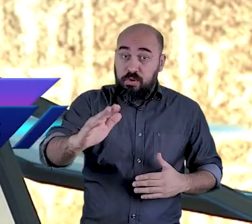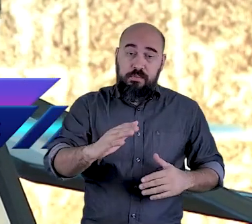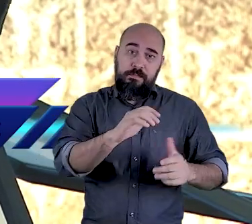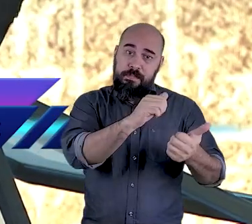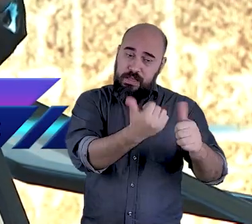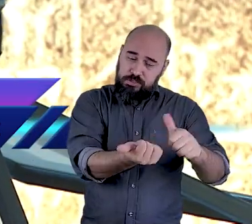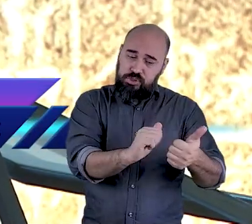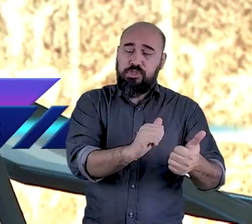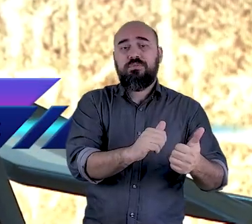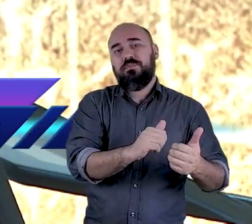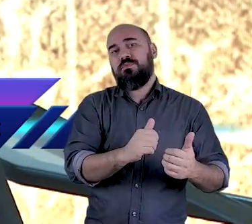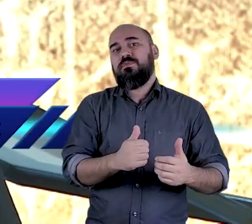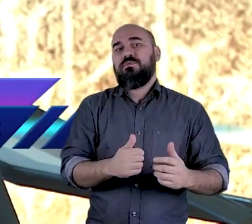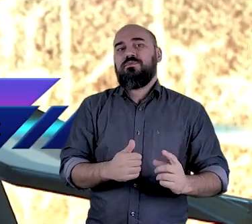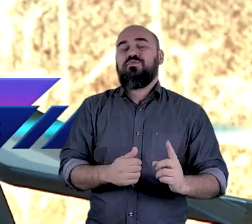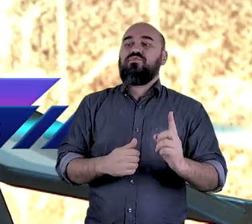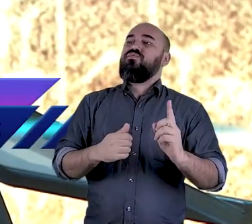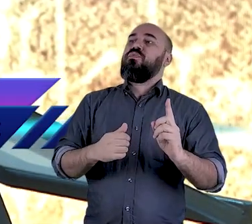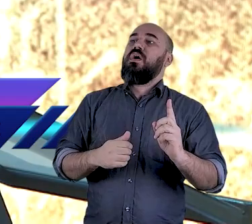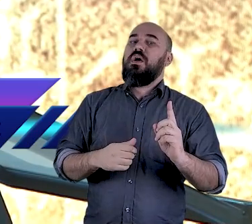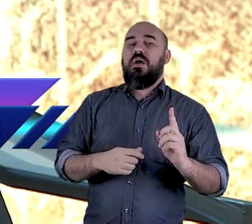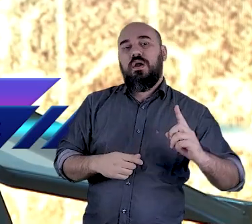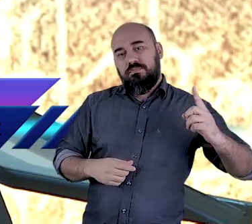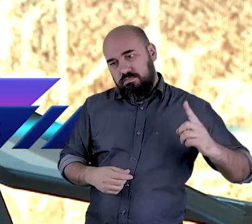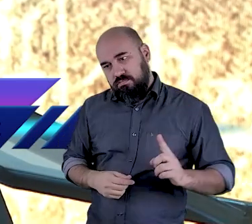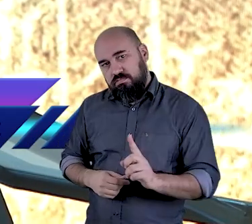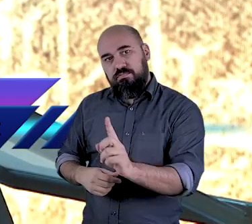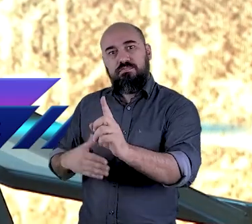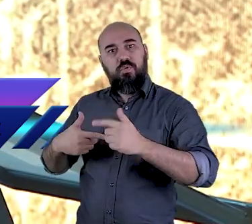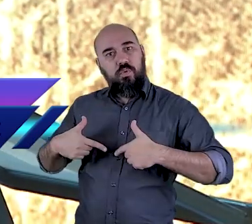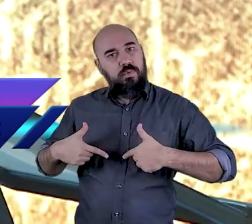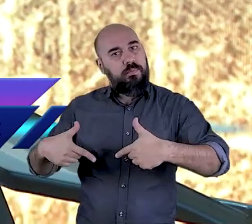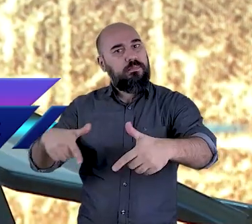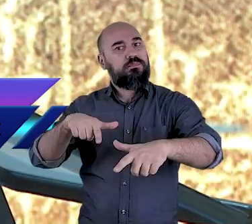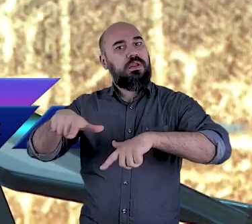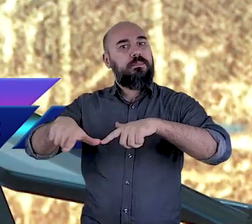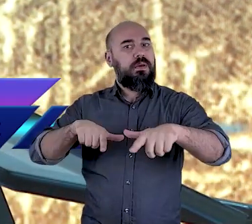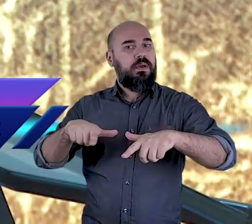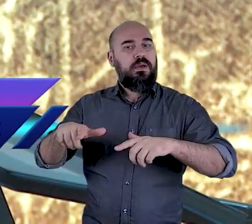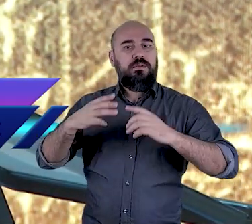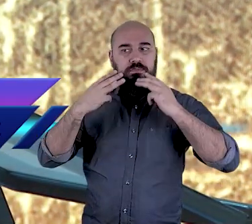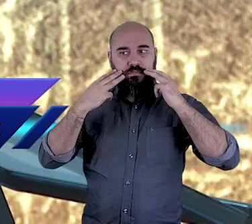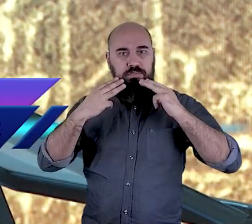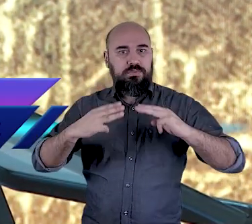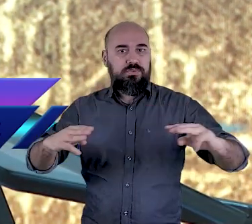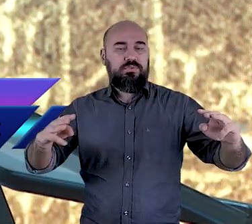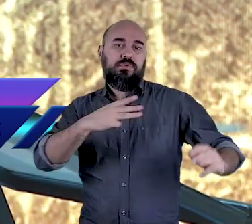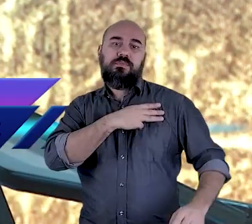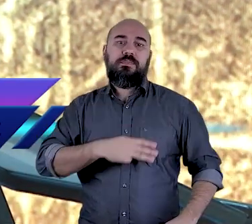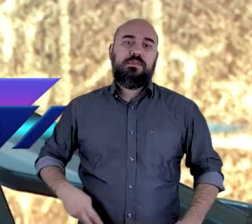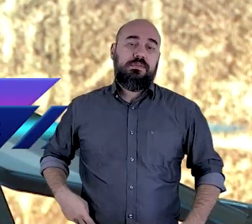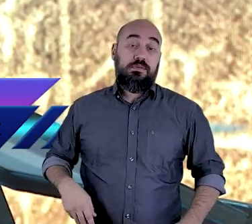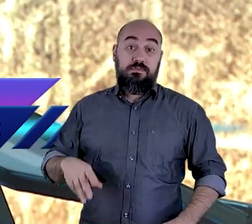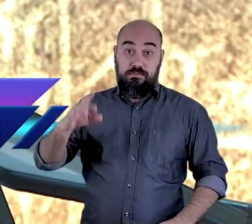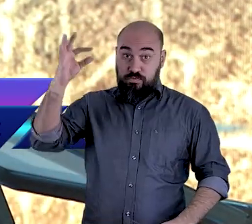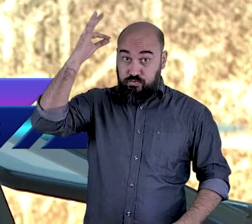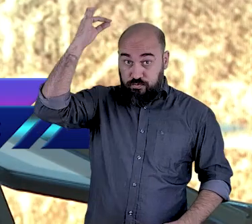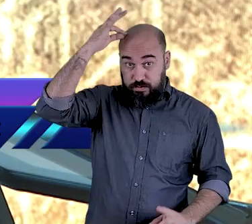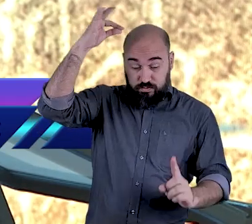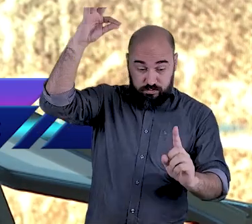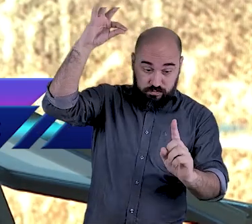seu ministério Salvador durante três anos e meio como Messias ele foi ungido pelo Espírito Santo